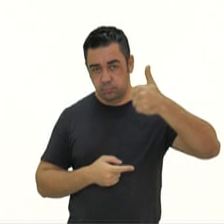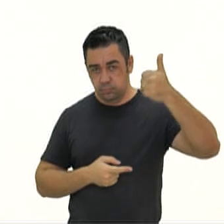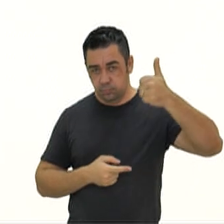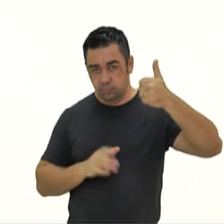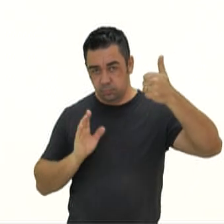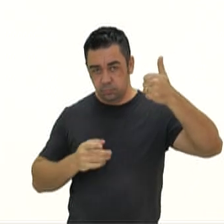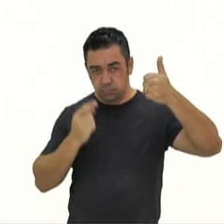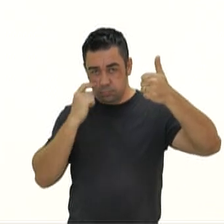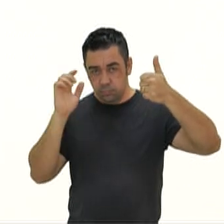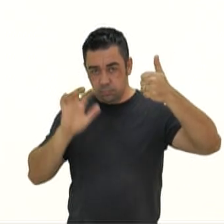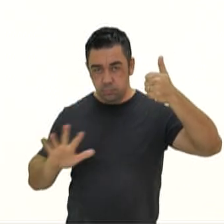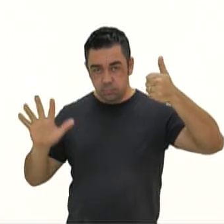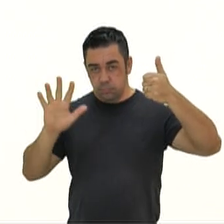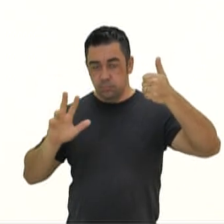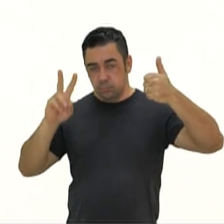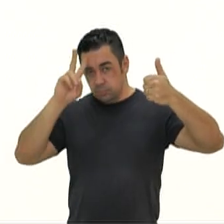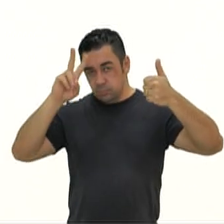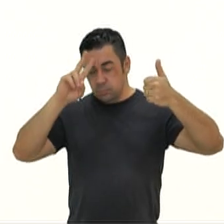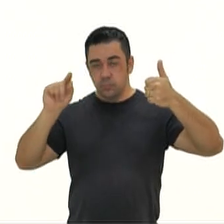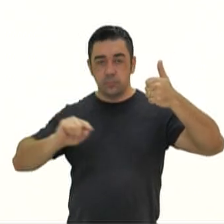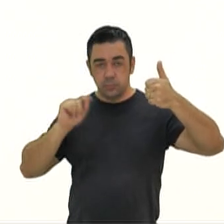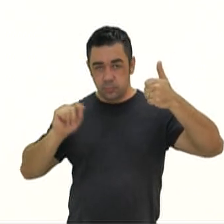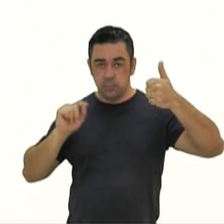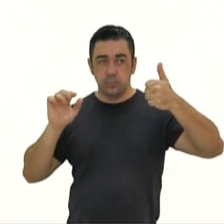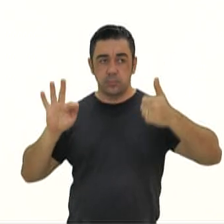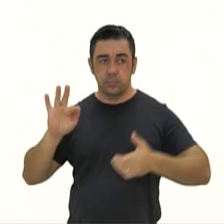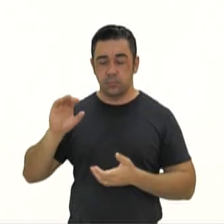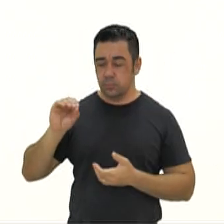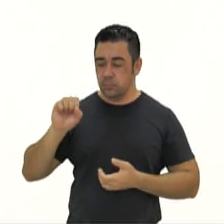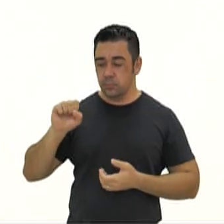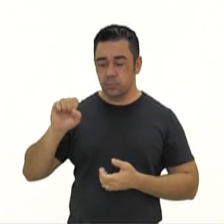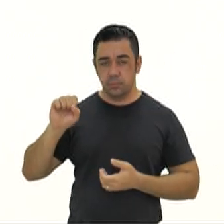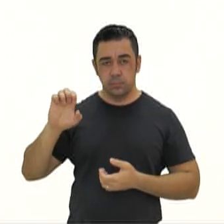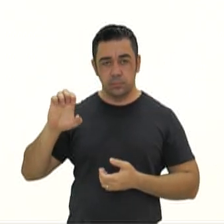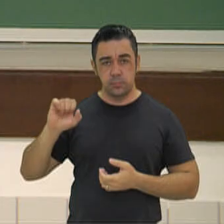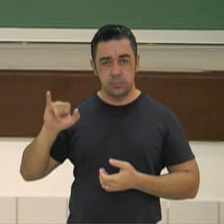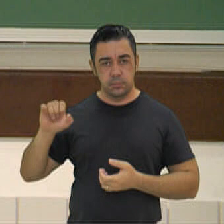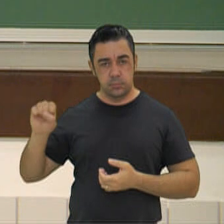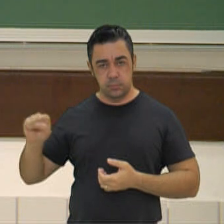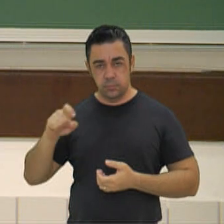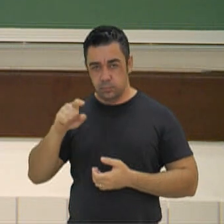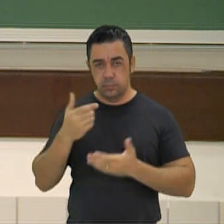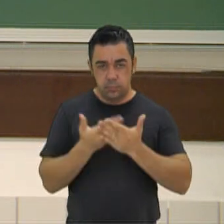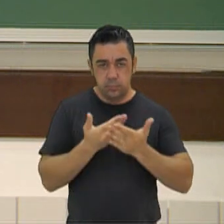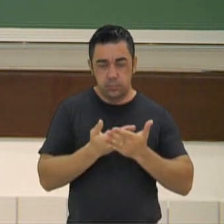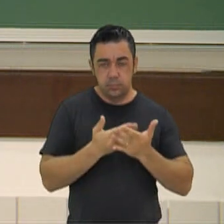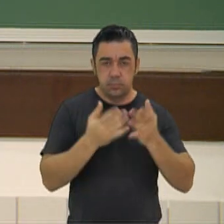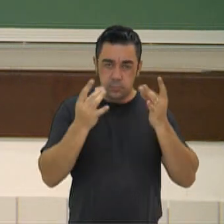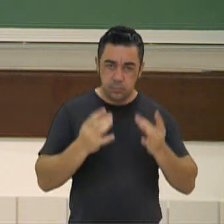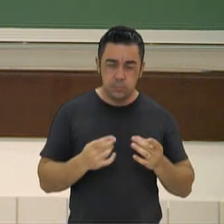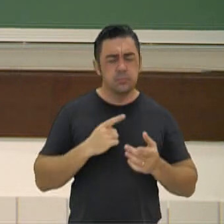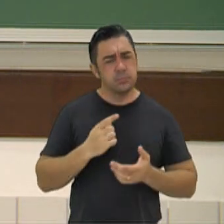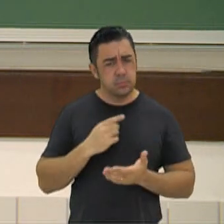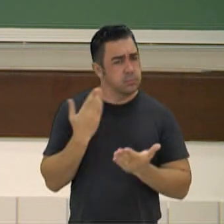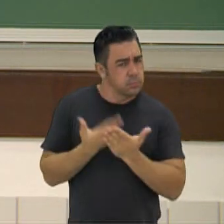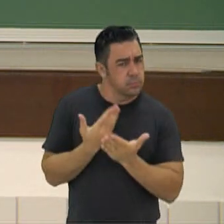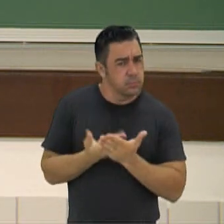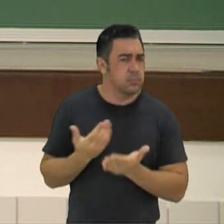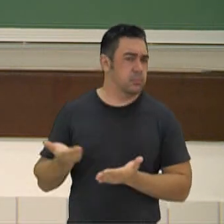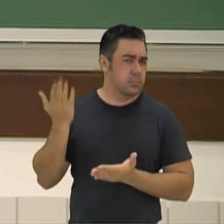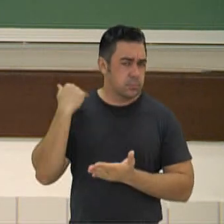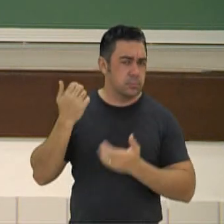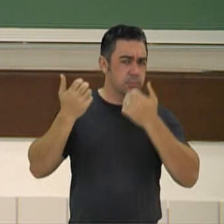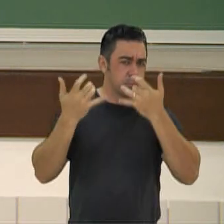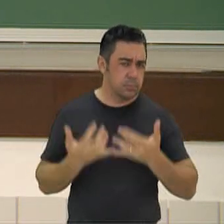teve uma visão geral. Lembrando que, quando forem estudar mais detalhadamente fósseis, tem as aulas que são